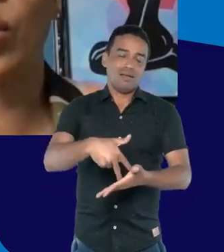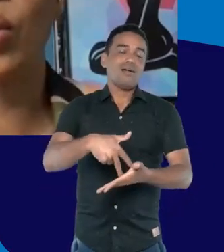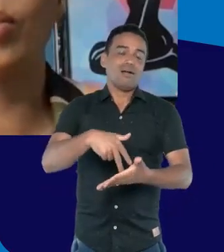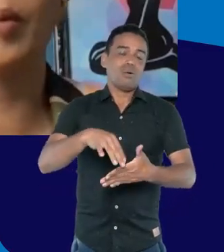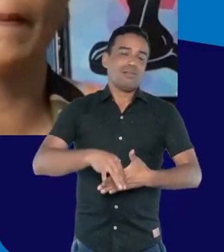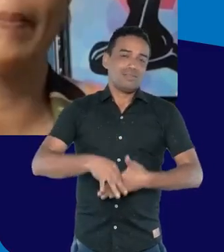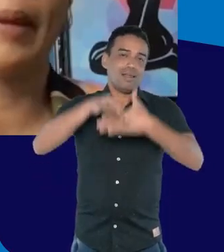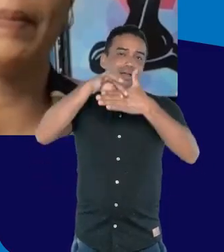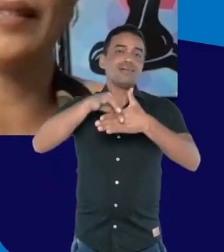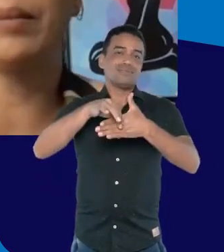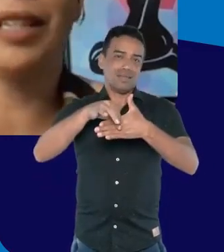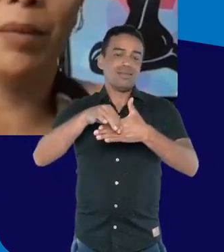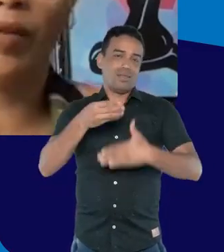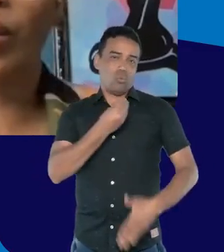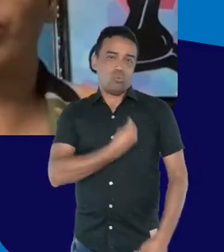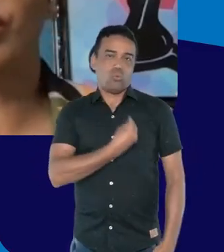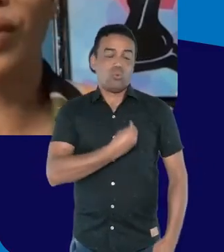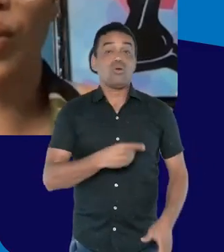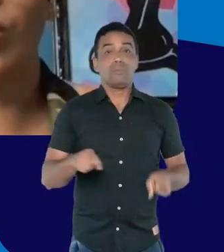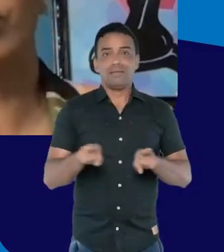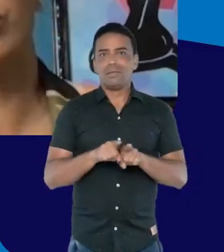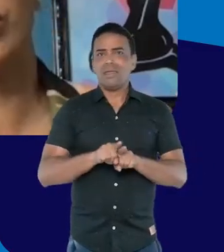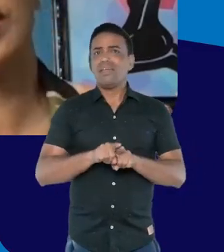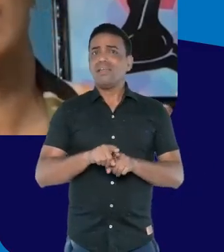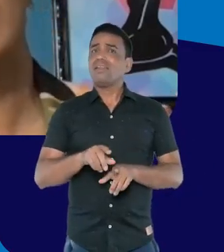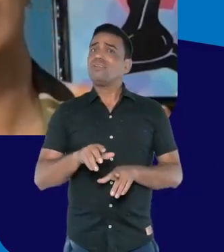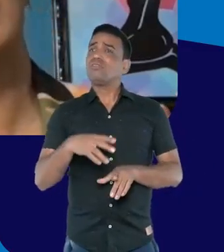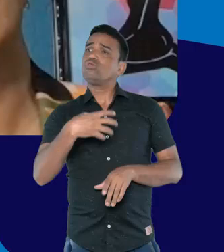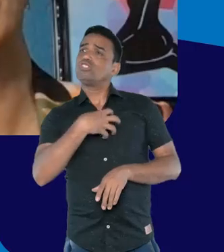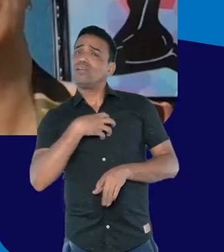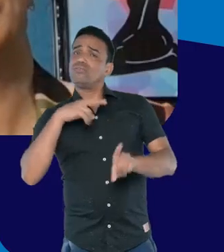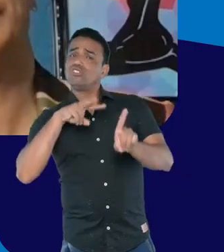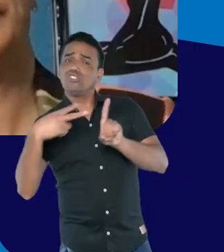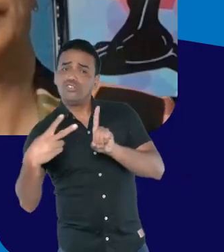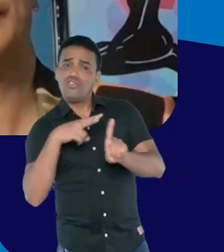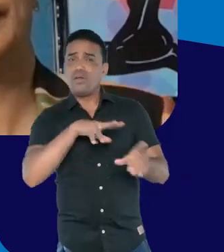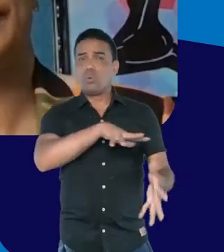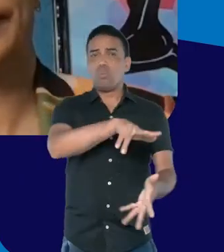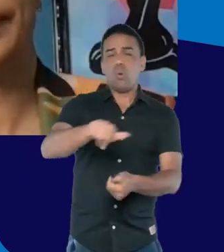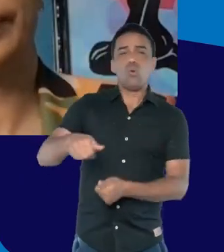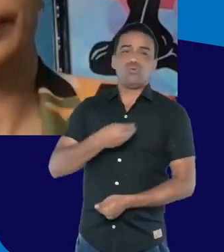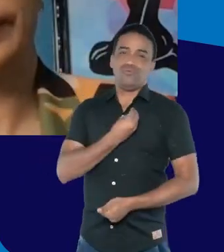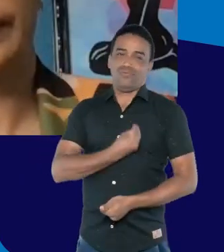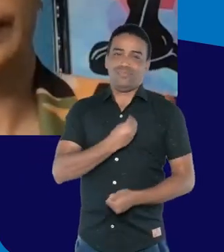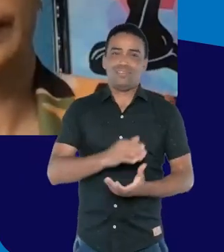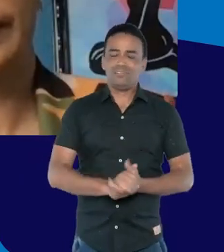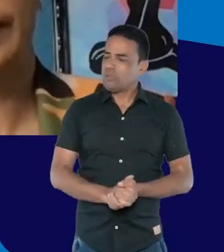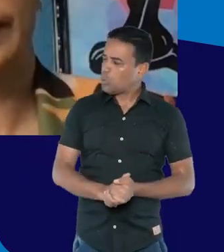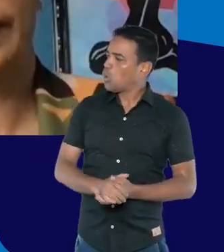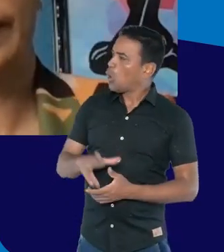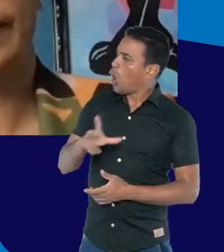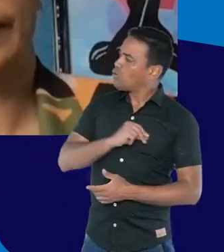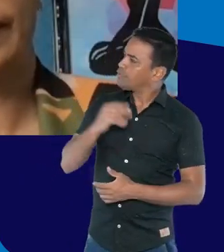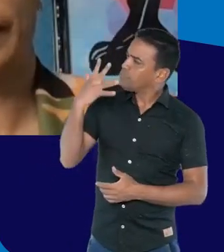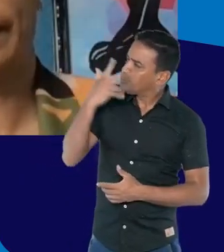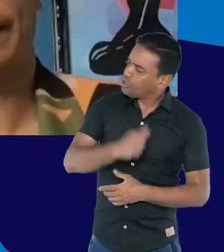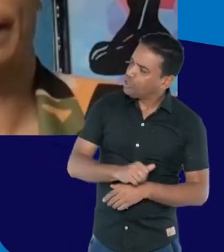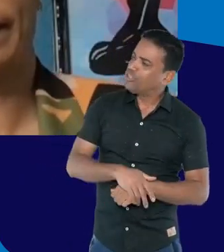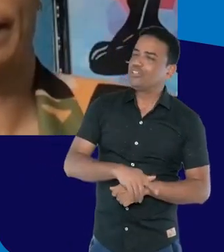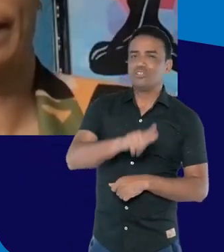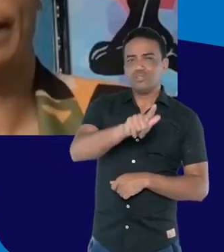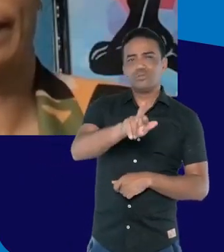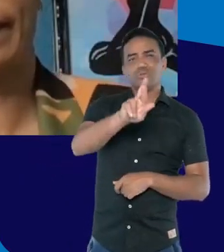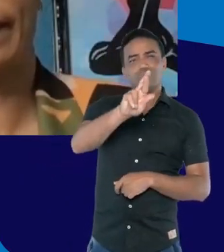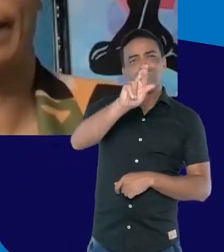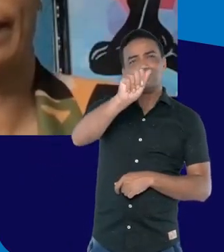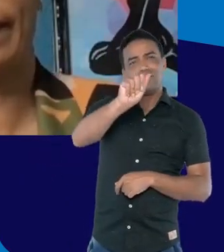liderança que eu ocupo, mas também na minha forma de ver o mundo, de estar na vida. Ai, que bonito, Grazi. Queria te perguntar